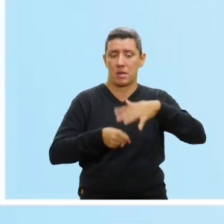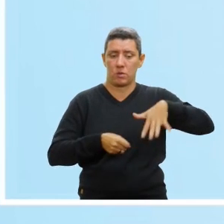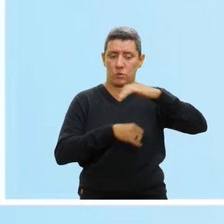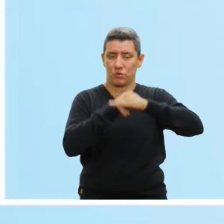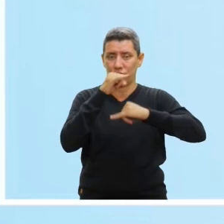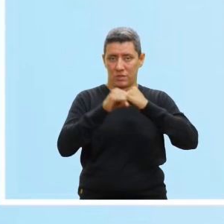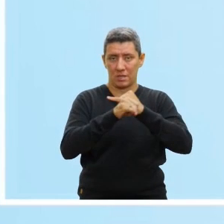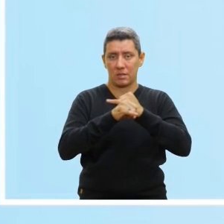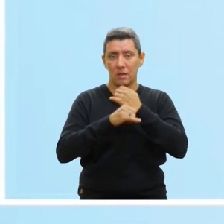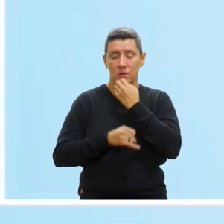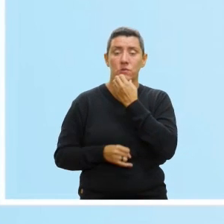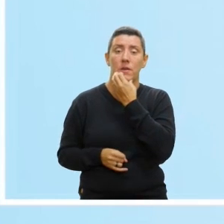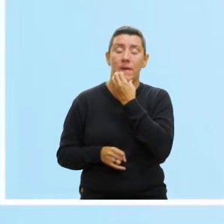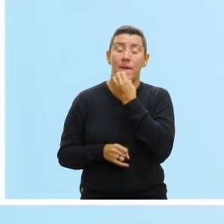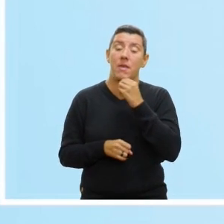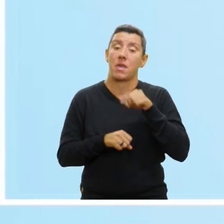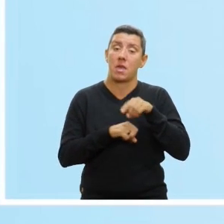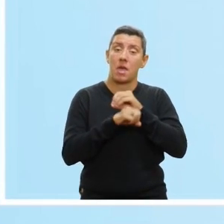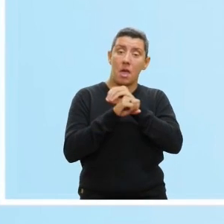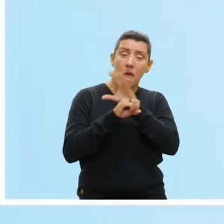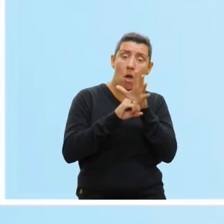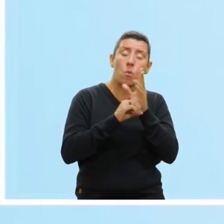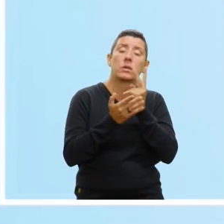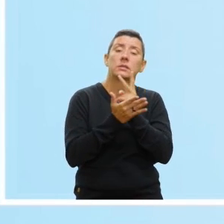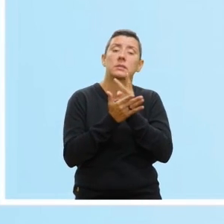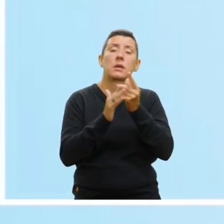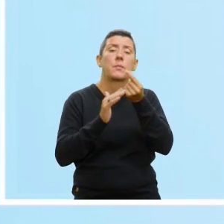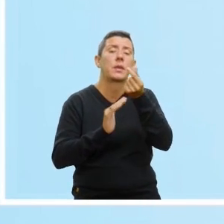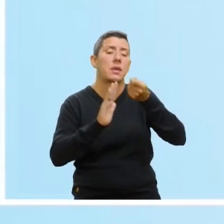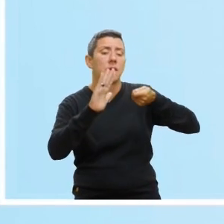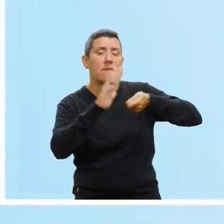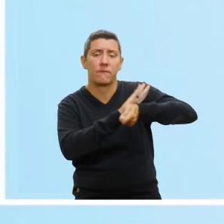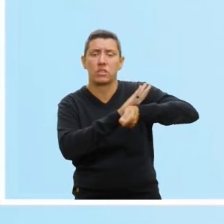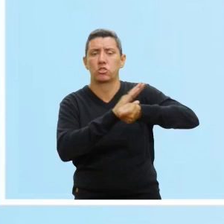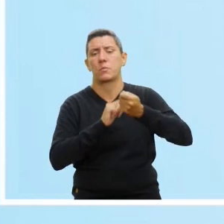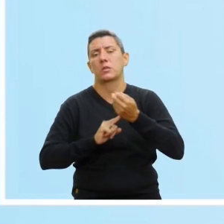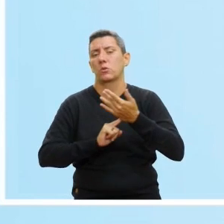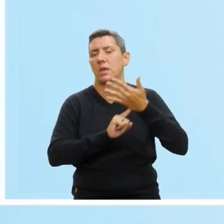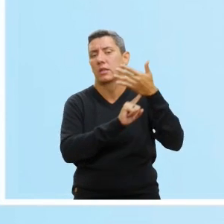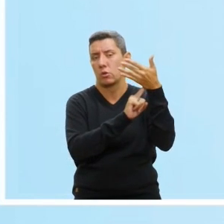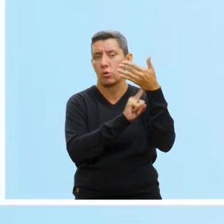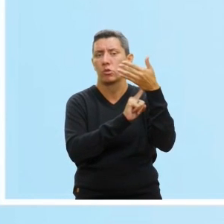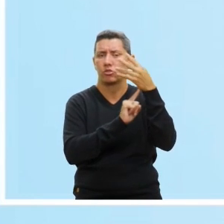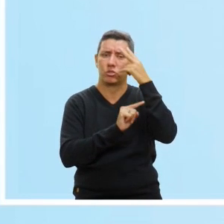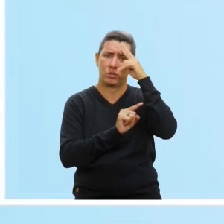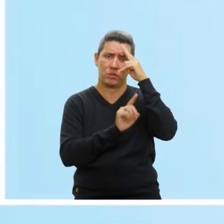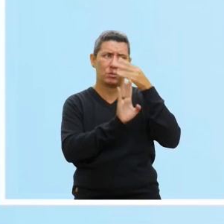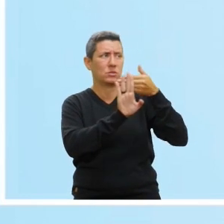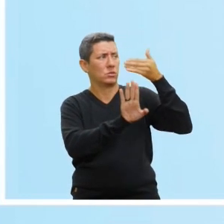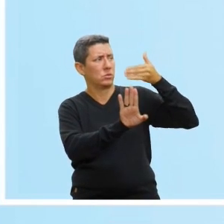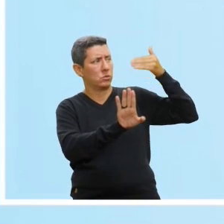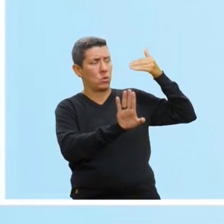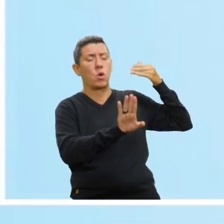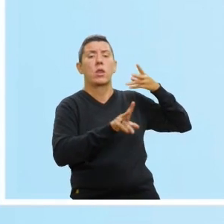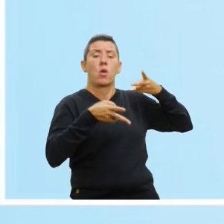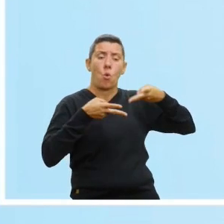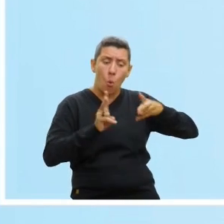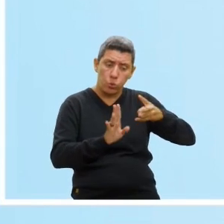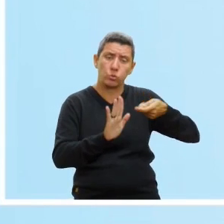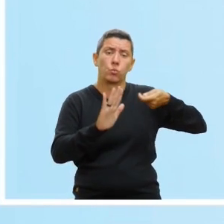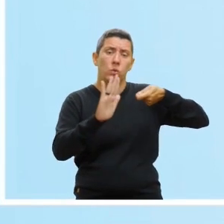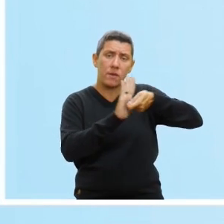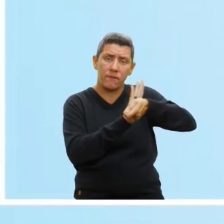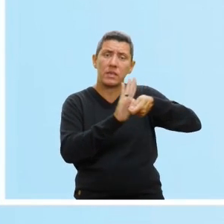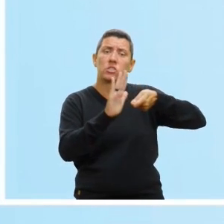muito interessante para mostrar que a Huawei investe muito nessa tecnologia, tem um histórico muito grande de investimento e continua investindo